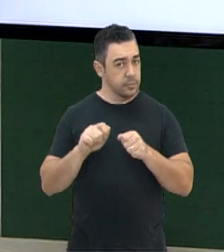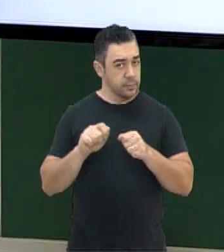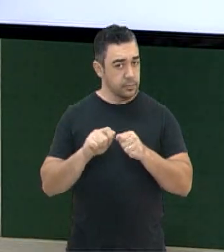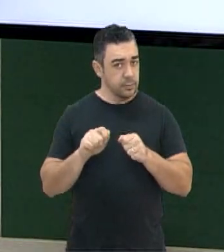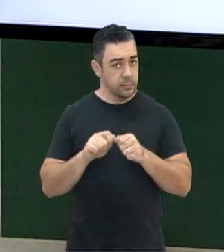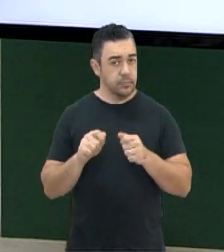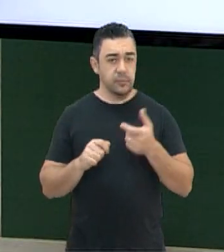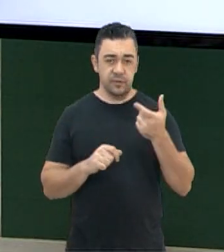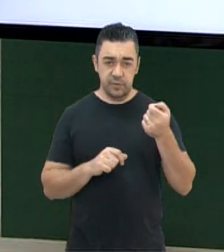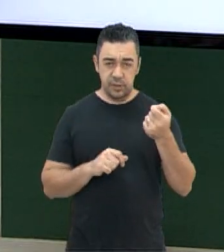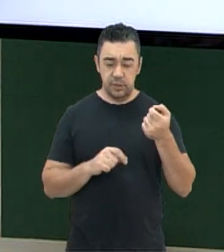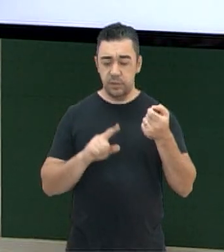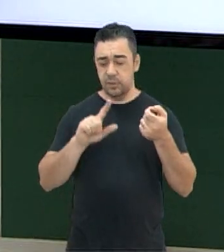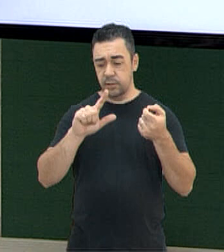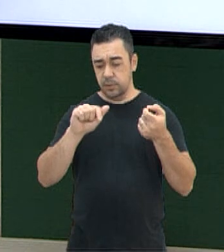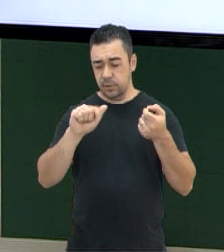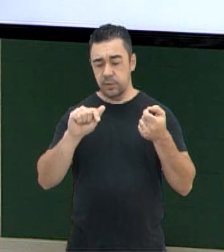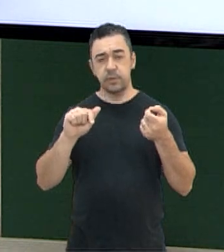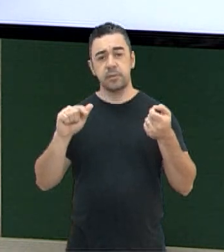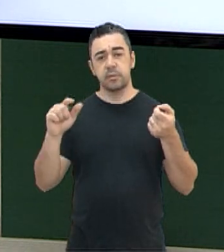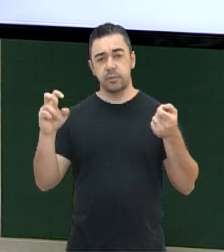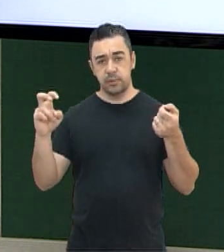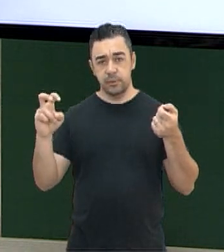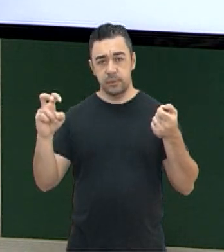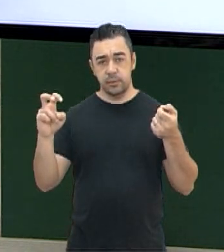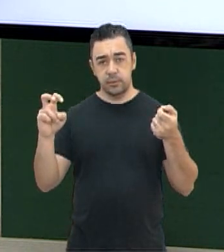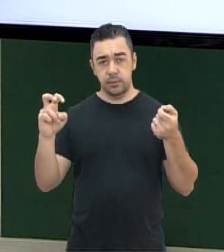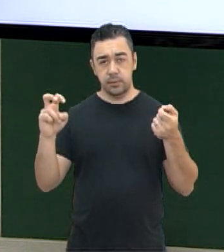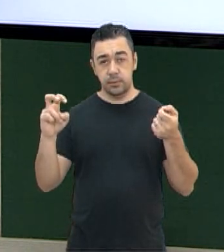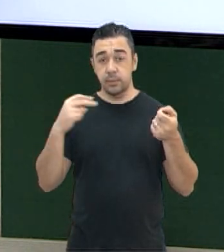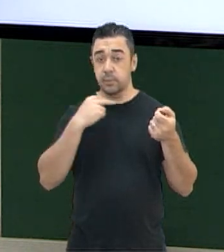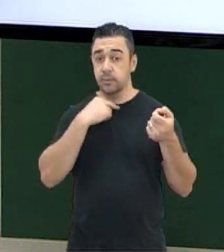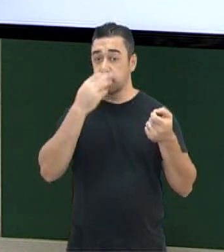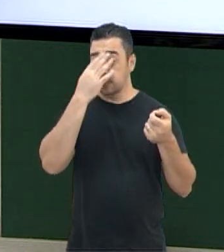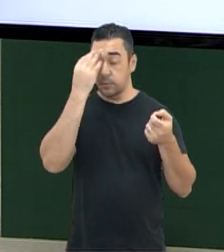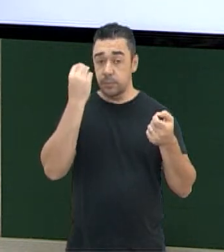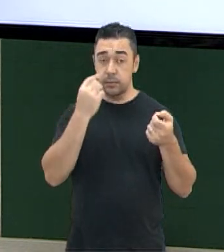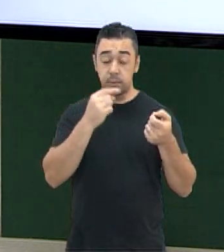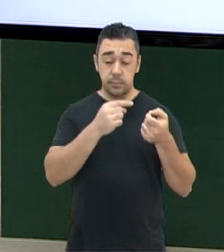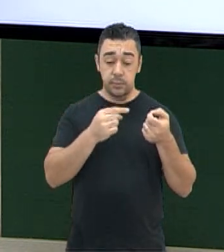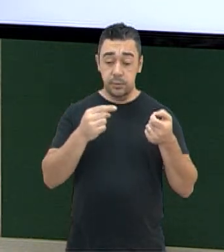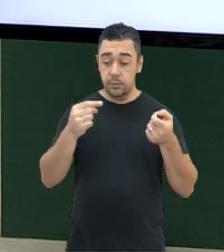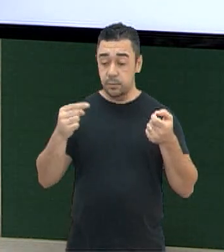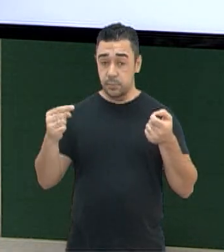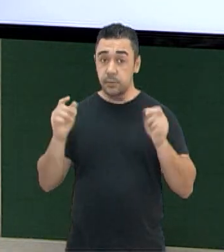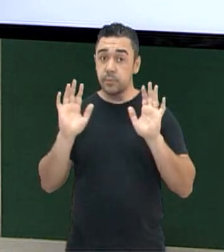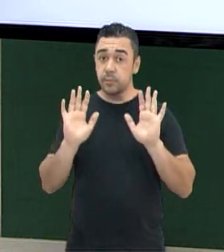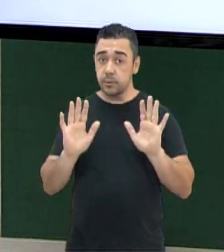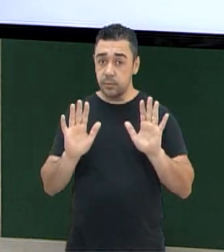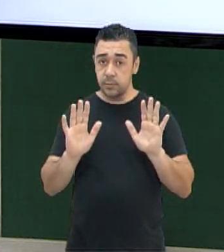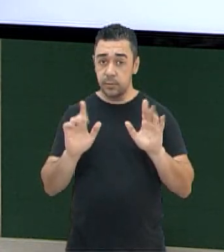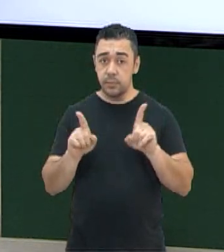com o 20, com o 17 e o 5. Não posso esquecer dos números que estão na frente dele,